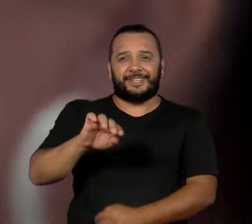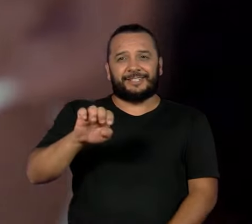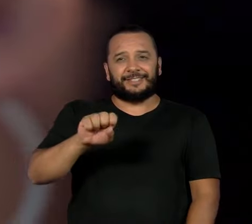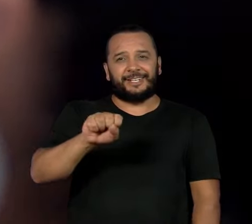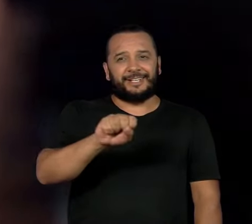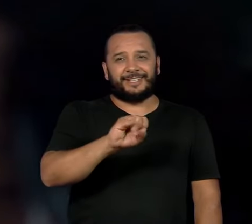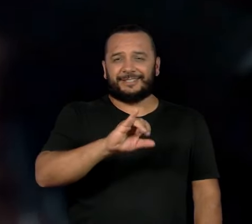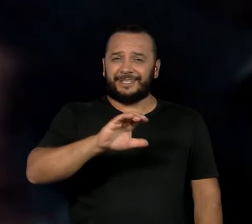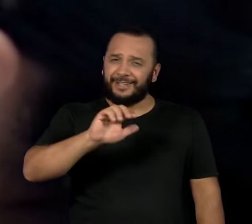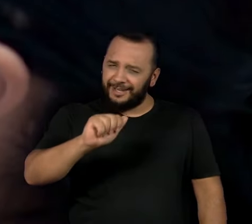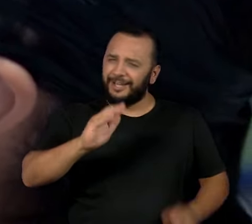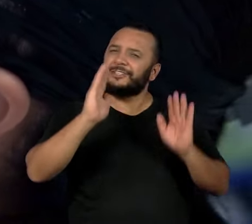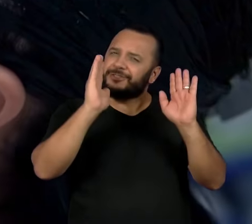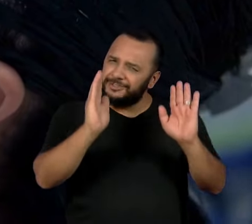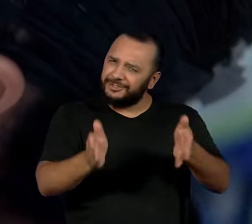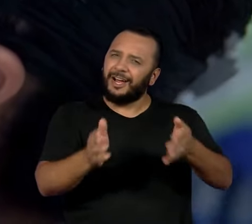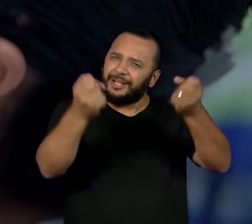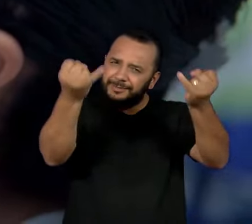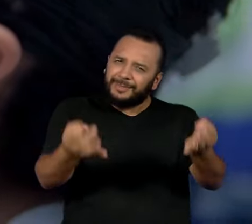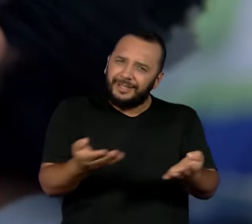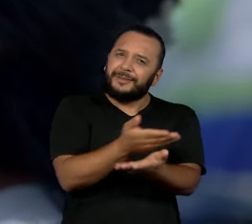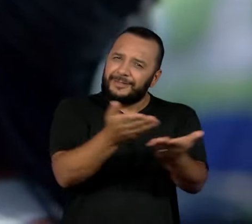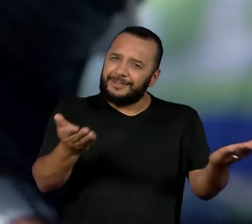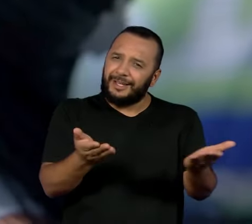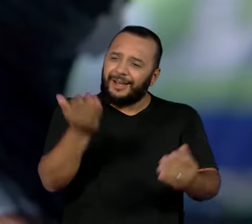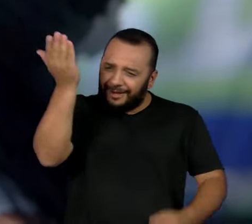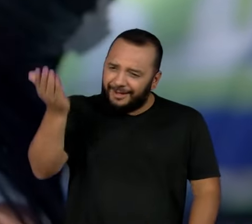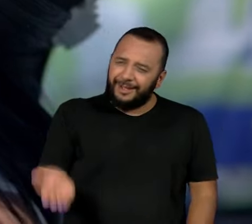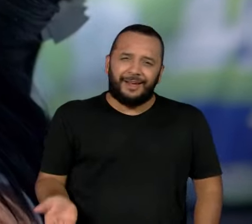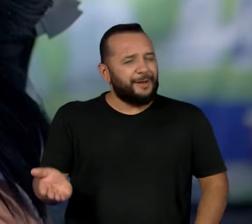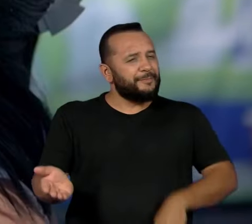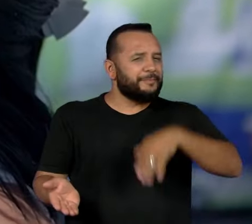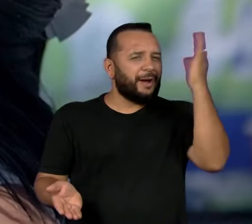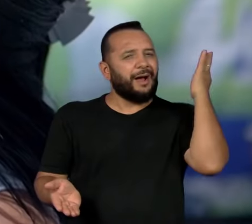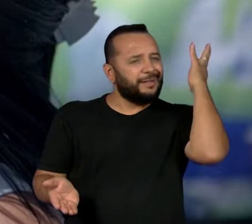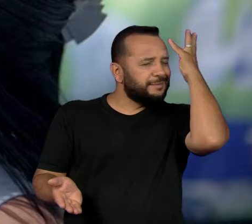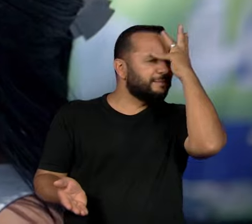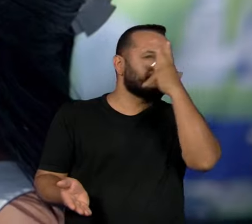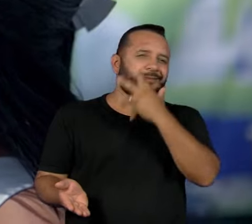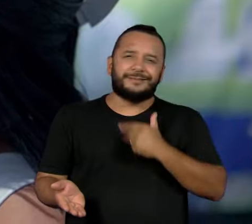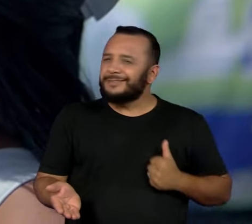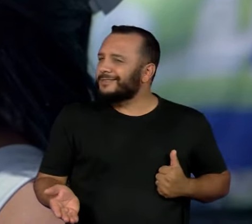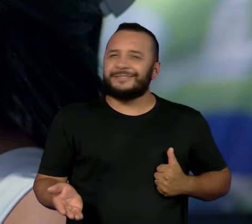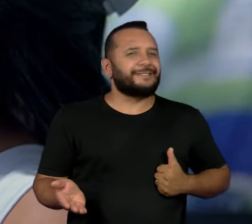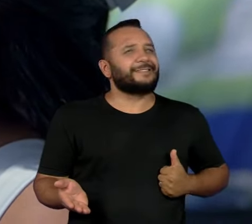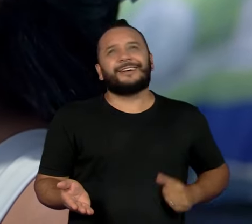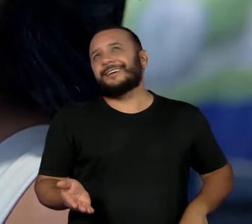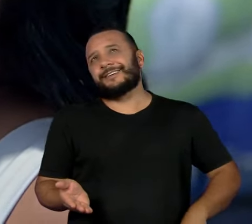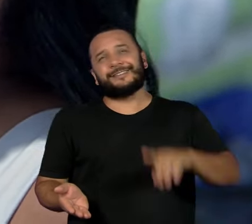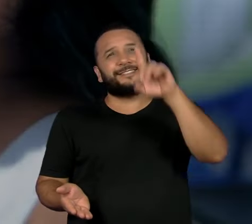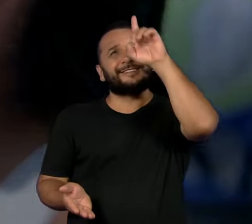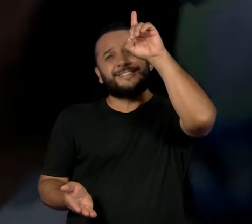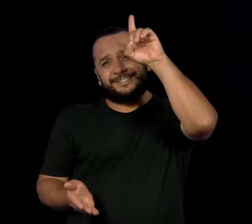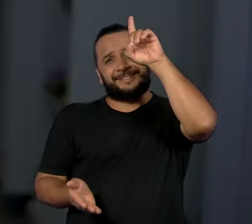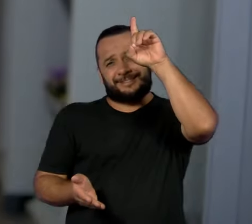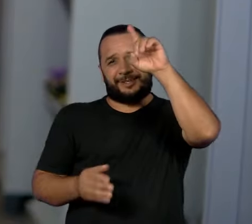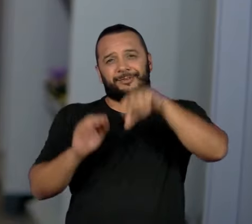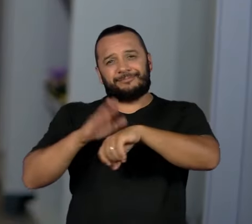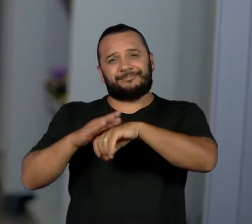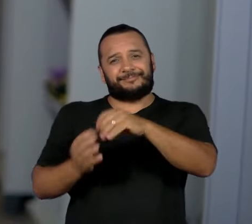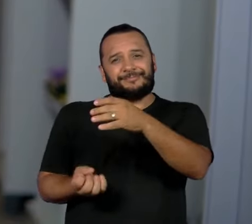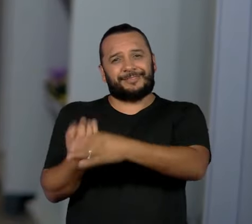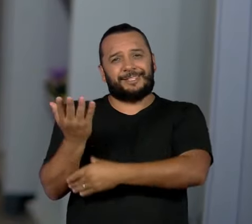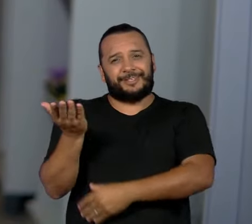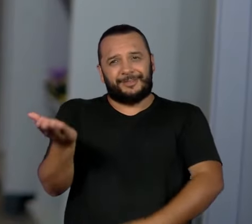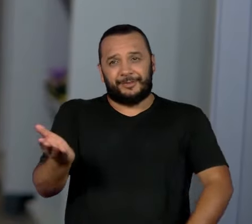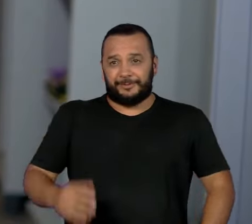Eu já falei pra você, é a coisa mais linda. Eu, como